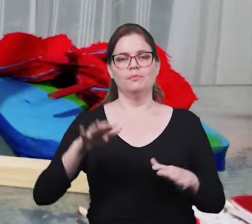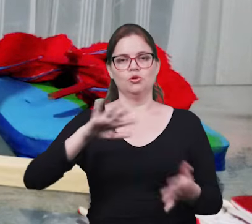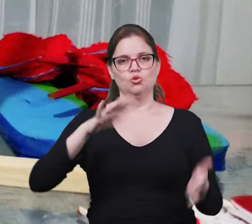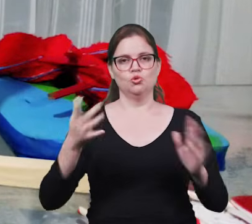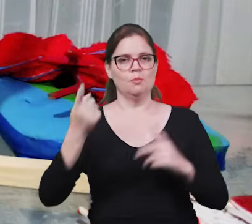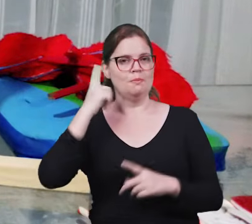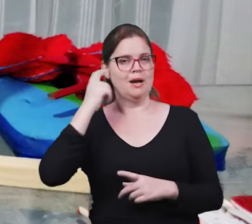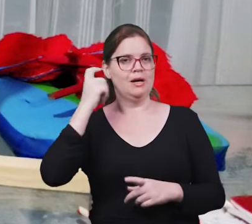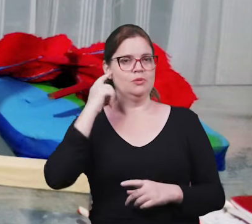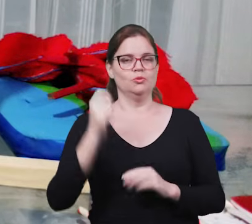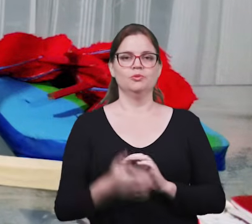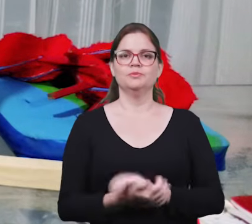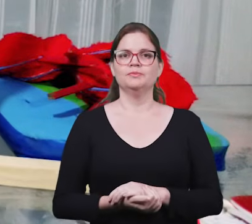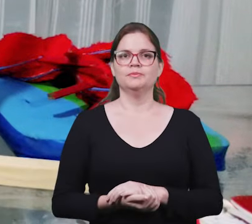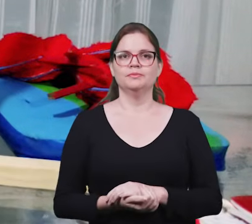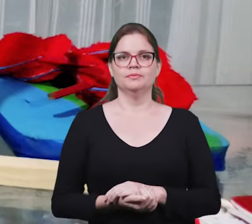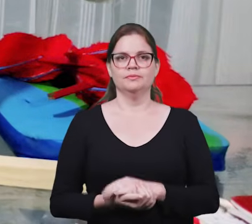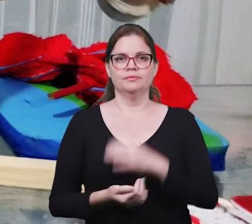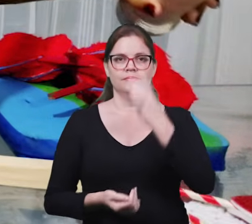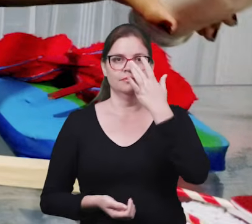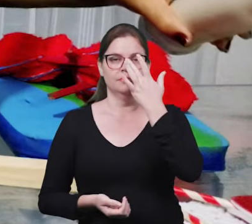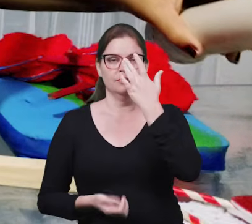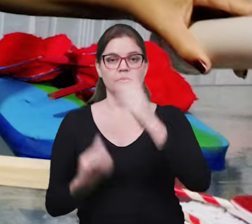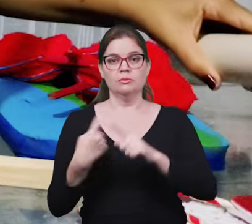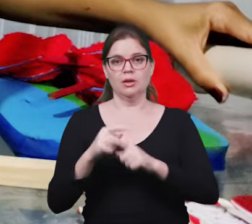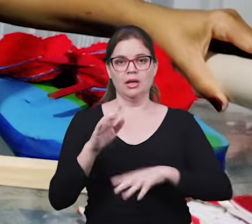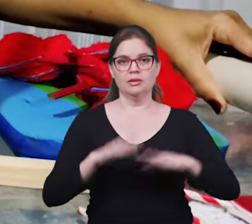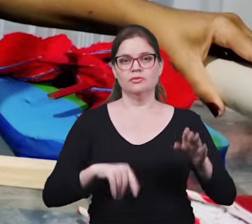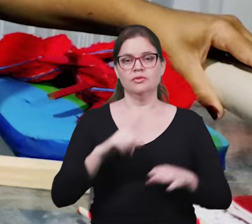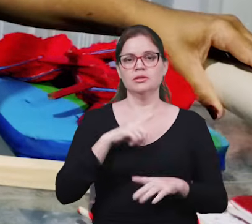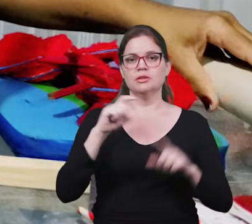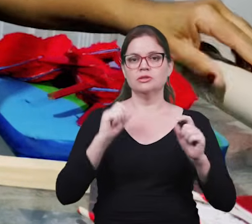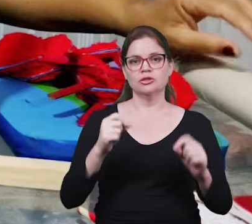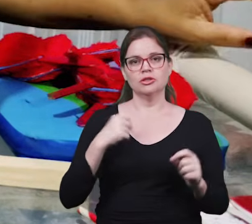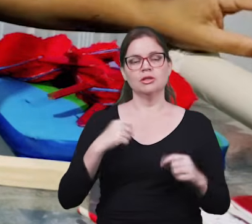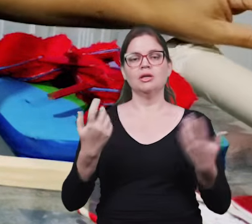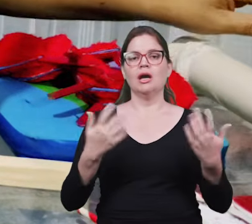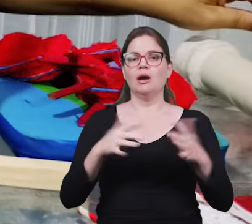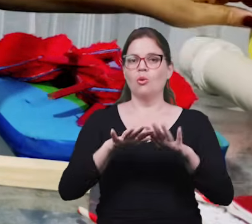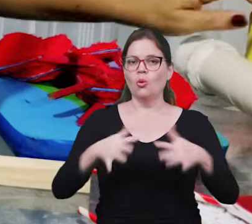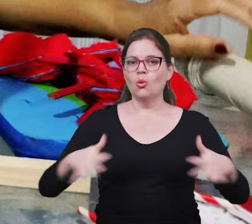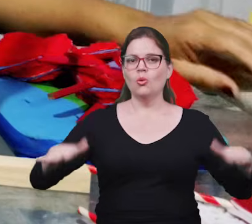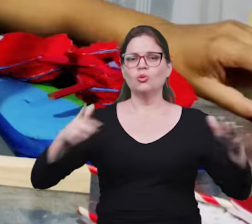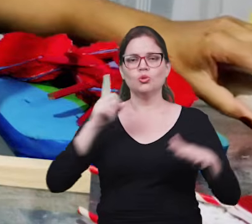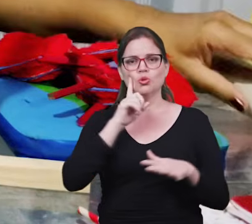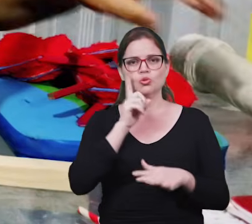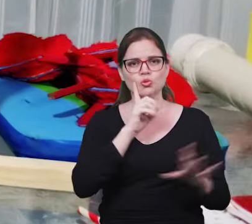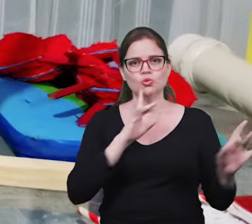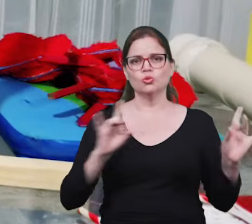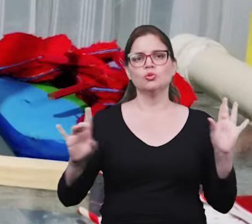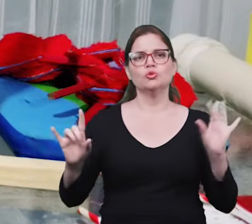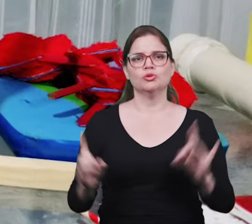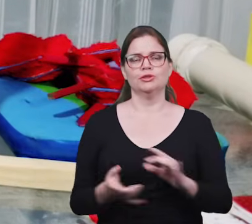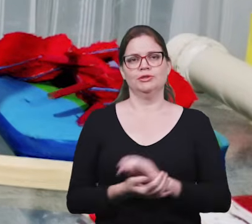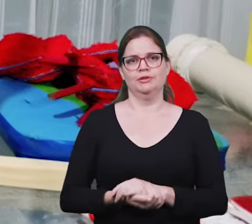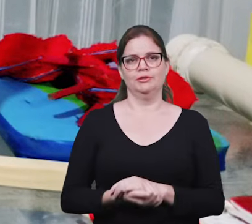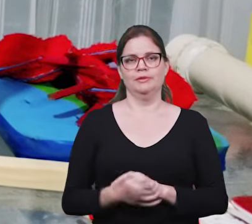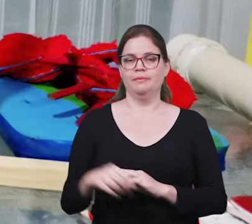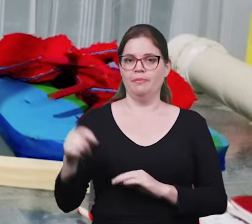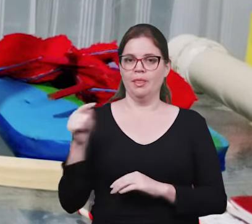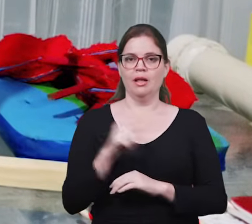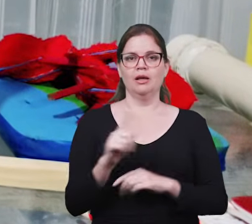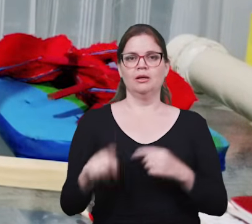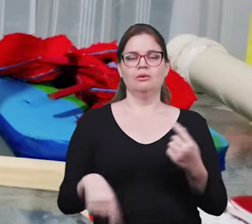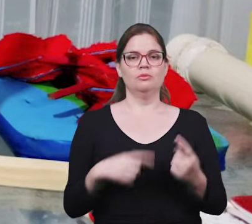ó, entre as águas, às vezes águas agitadas. Eles estavam todos os dias ali fazendo a função que eles tinham, que